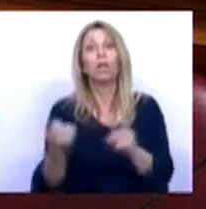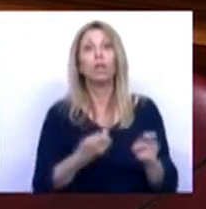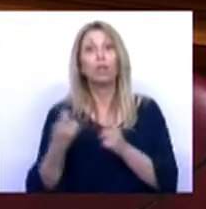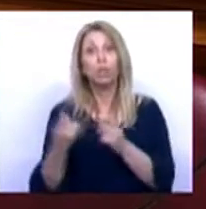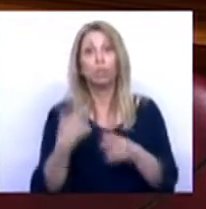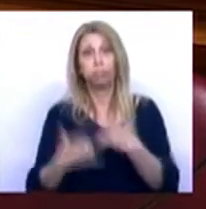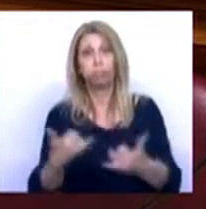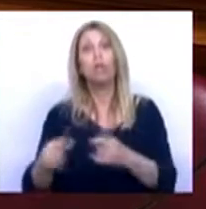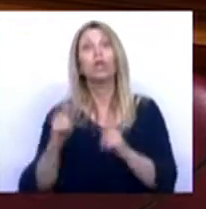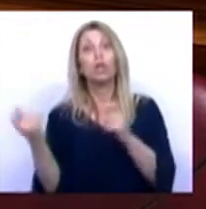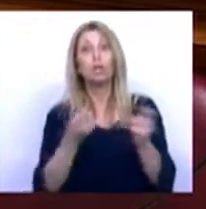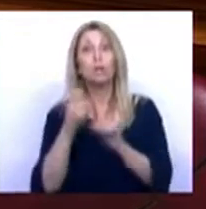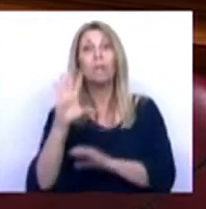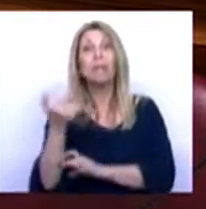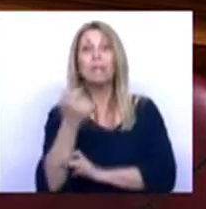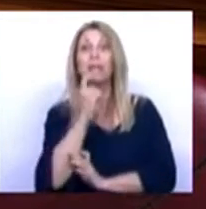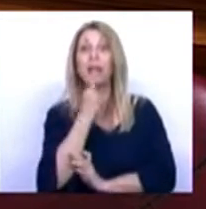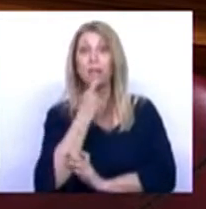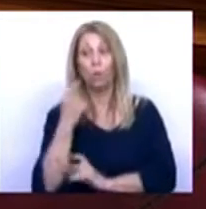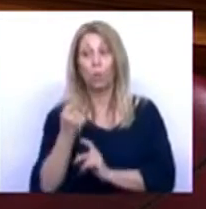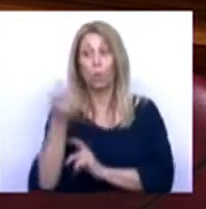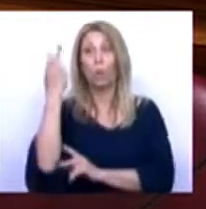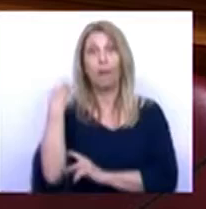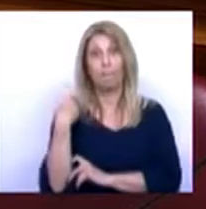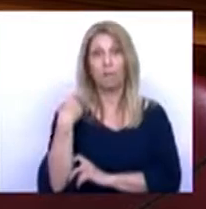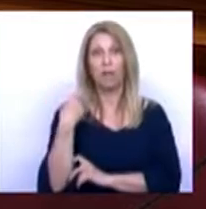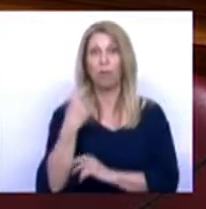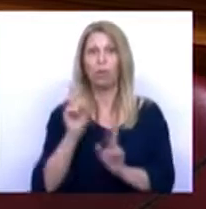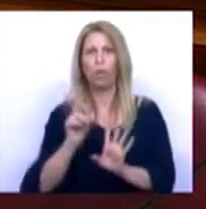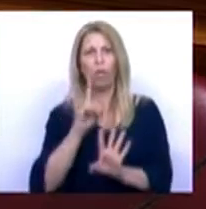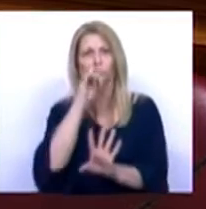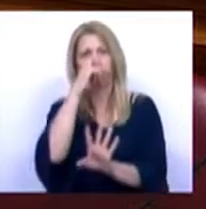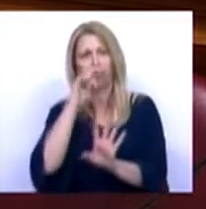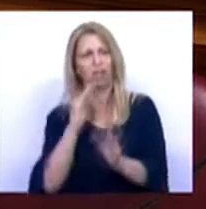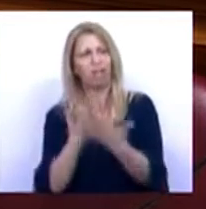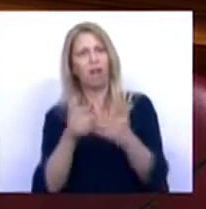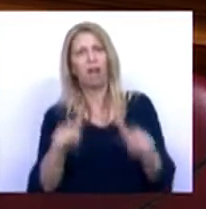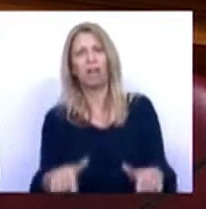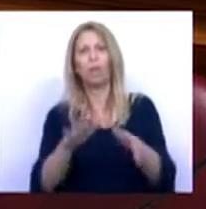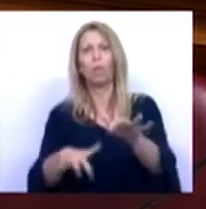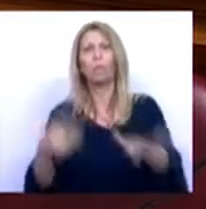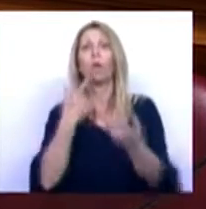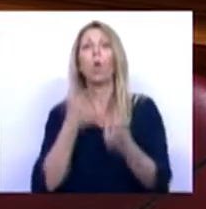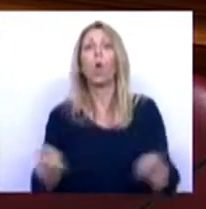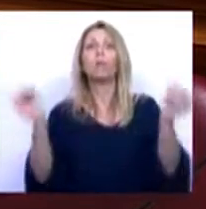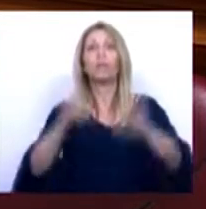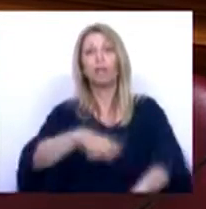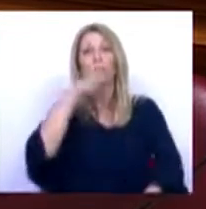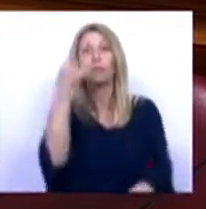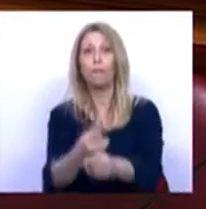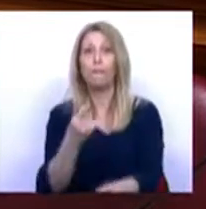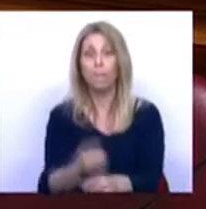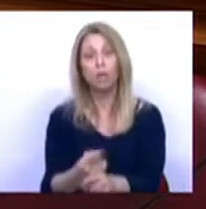de abril do ano passado, não vou amassar este plenário revisitando os mesmos argumentos,